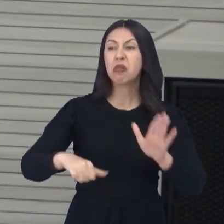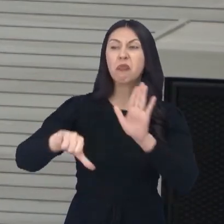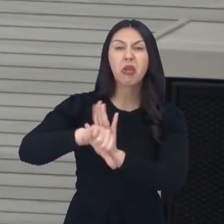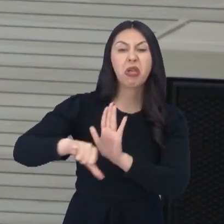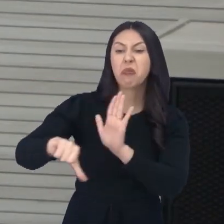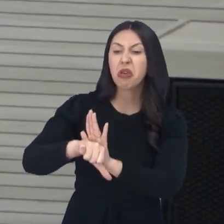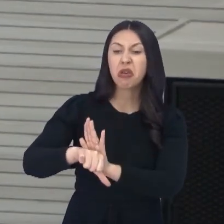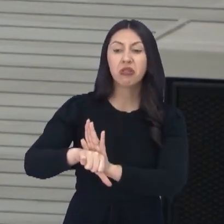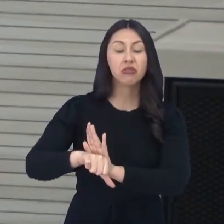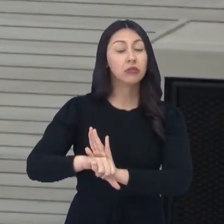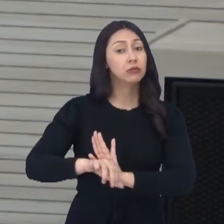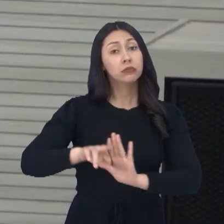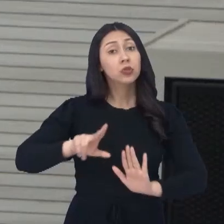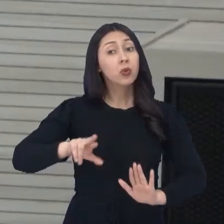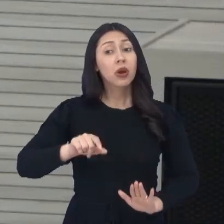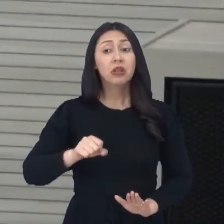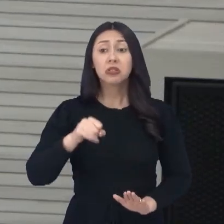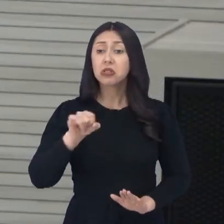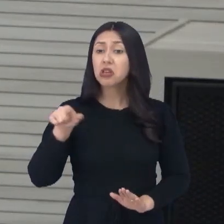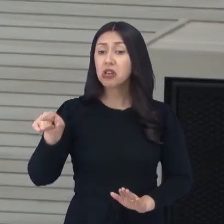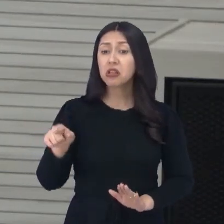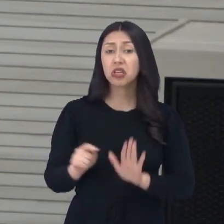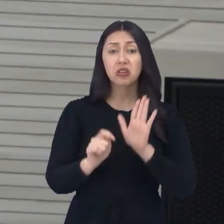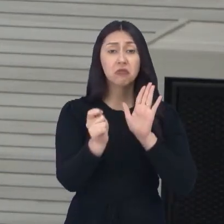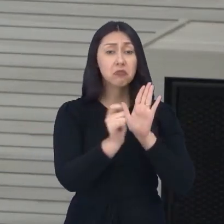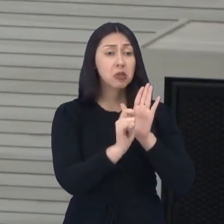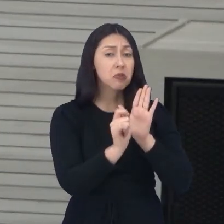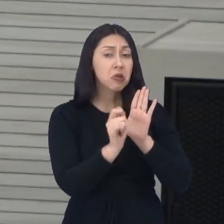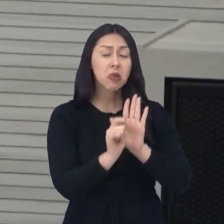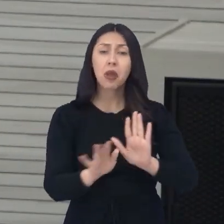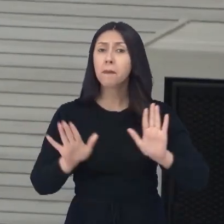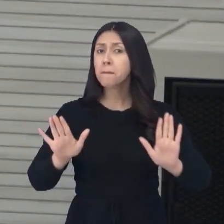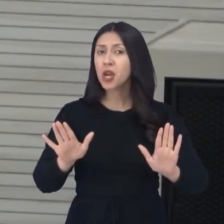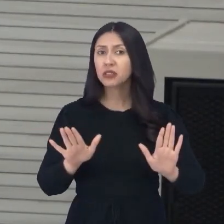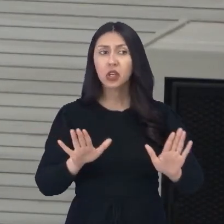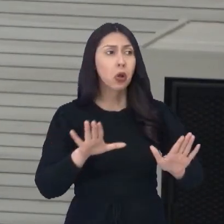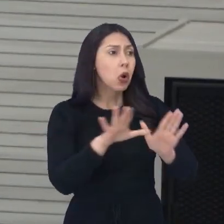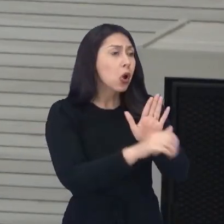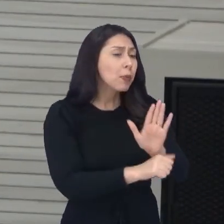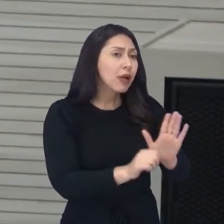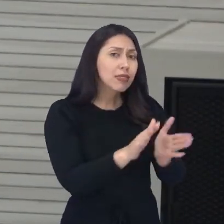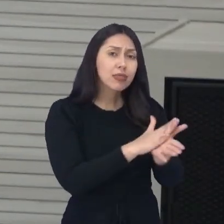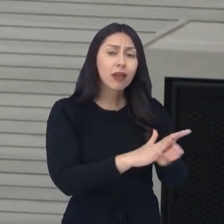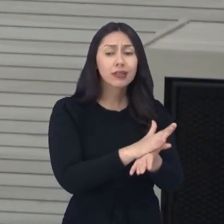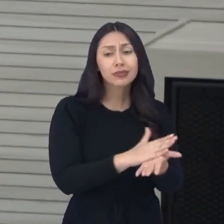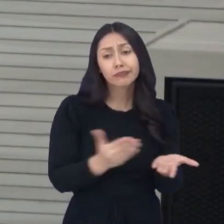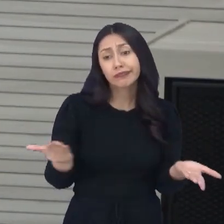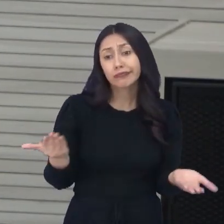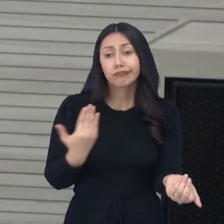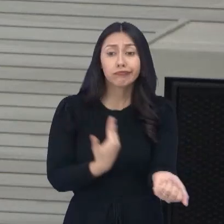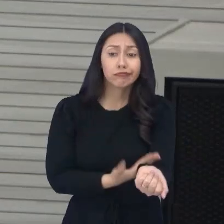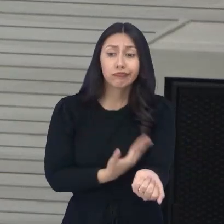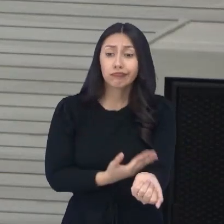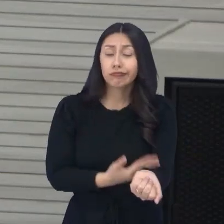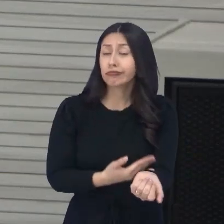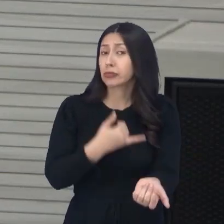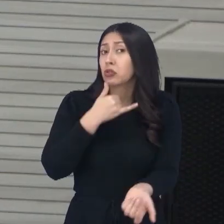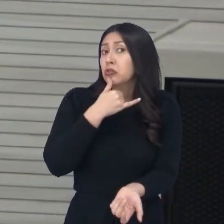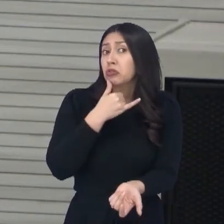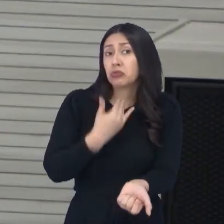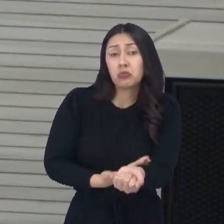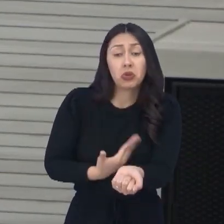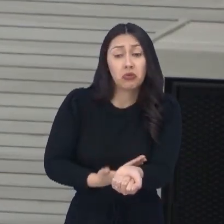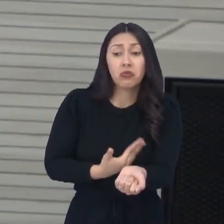O cara que usa a sua droga e não assalta ninguém, não rouba ninguém, é um vício que, infelizmente, a pessoa adquiriu, tá